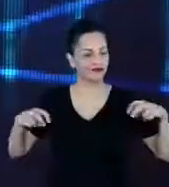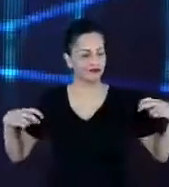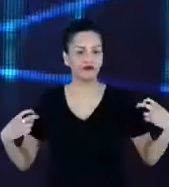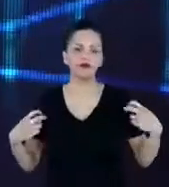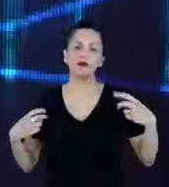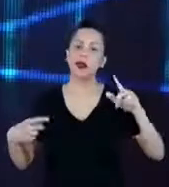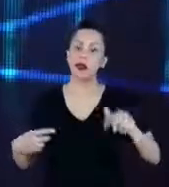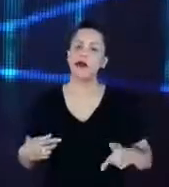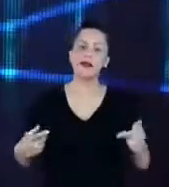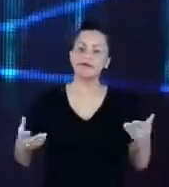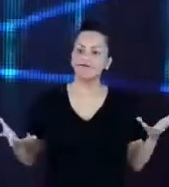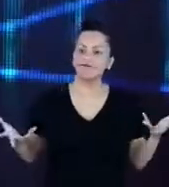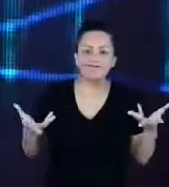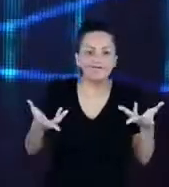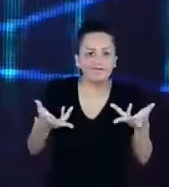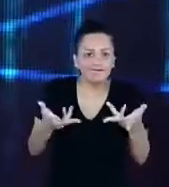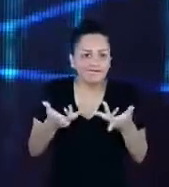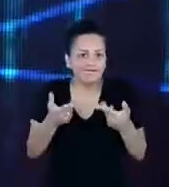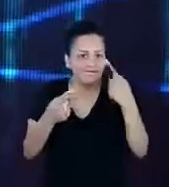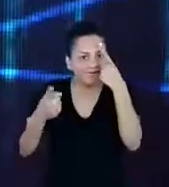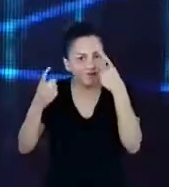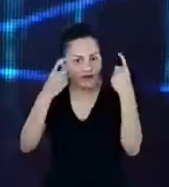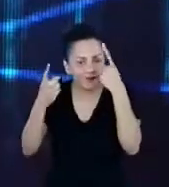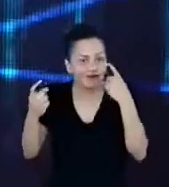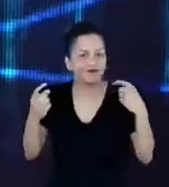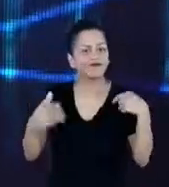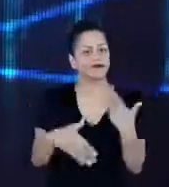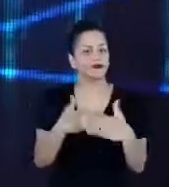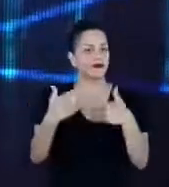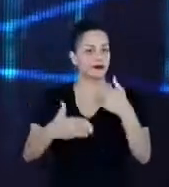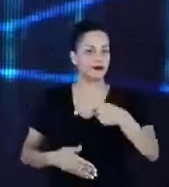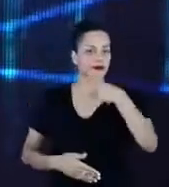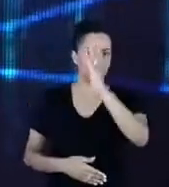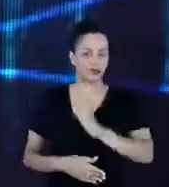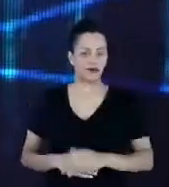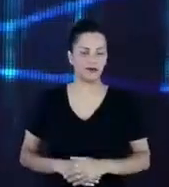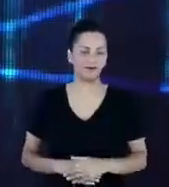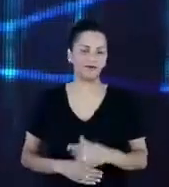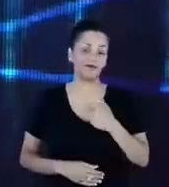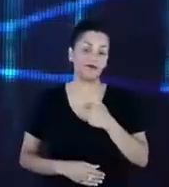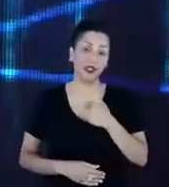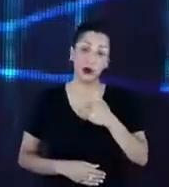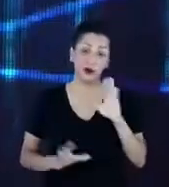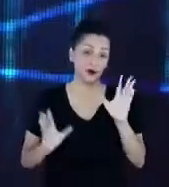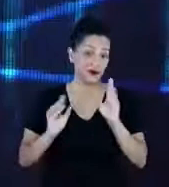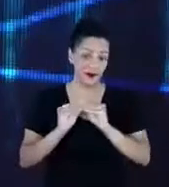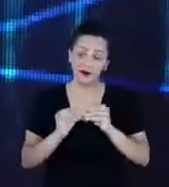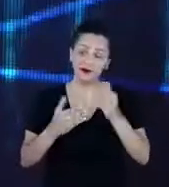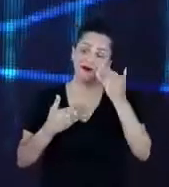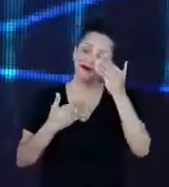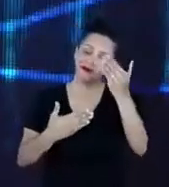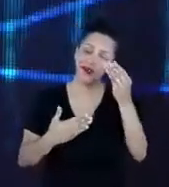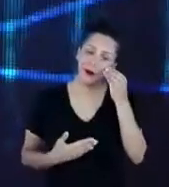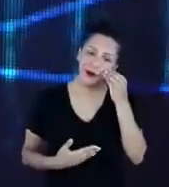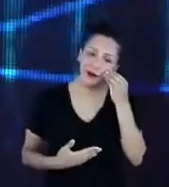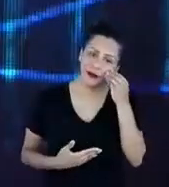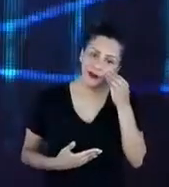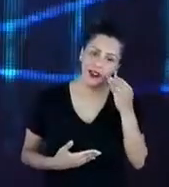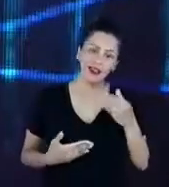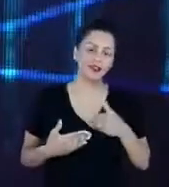ideias florescerem no Brasil. Gustavo, eu encerro por aqui. Agradeço a oportunidade. Fico à disposição para